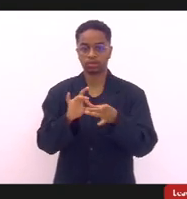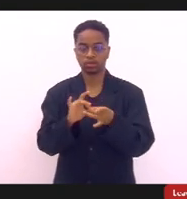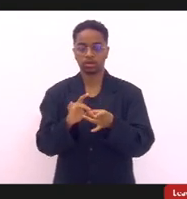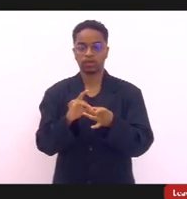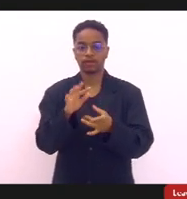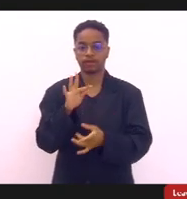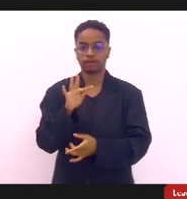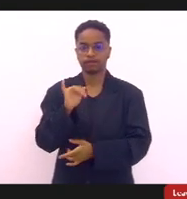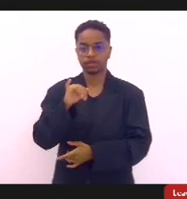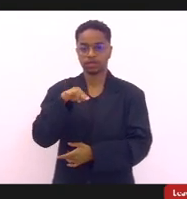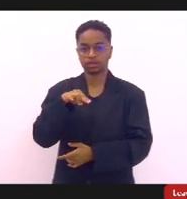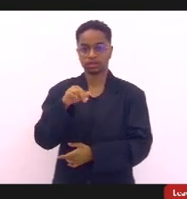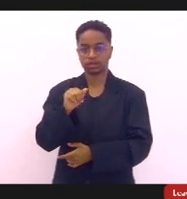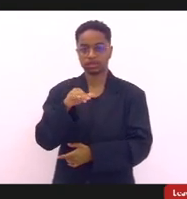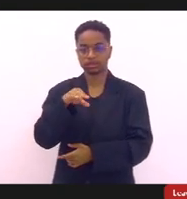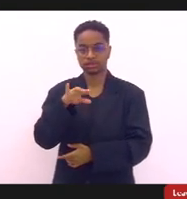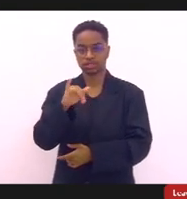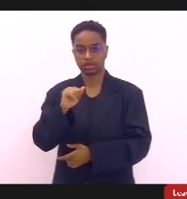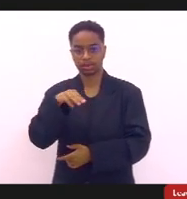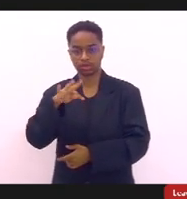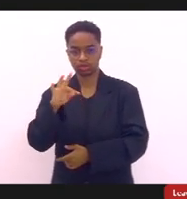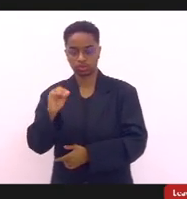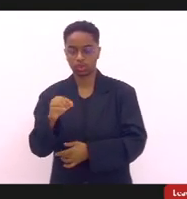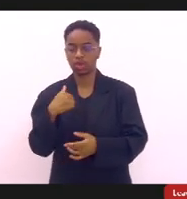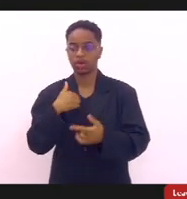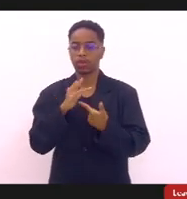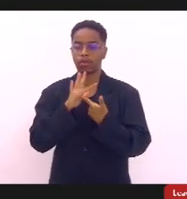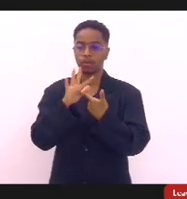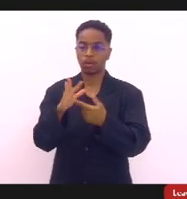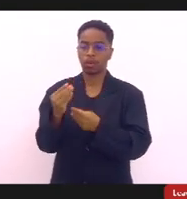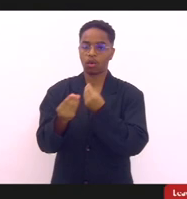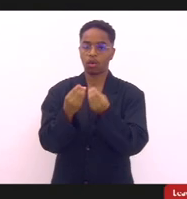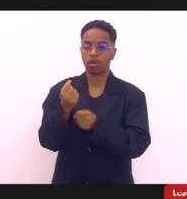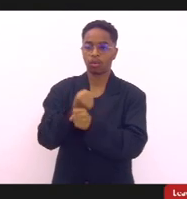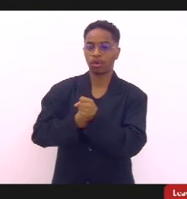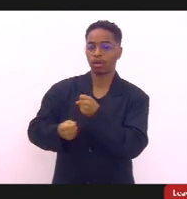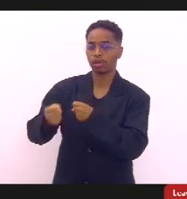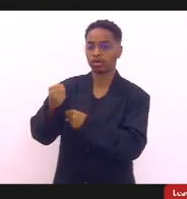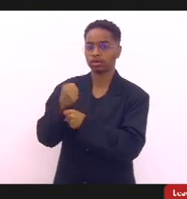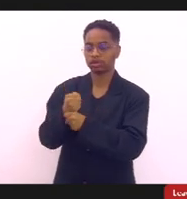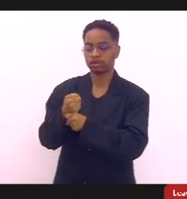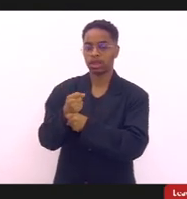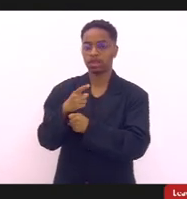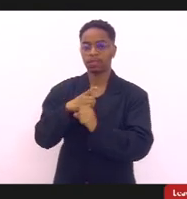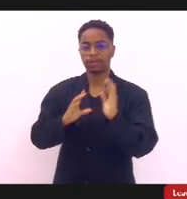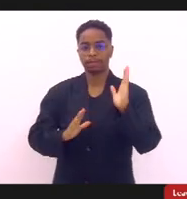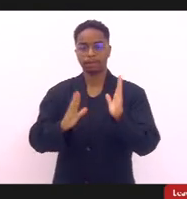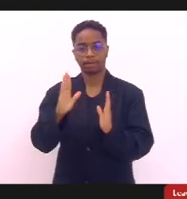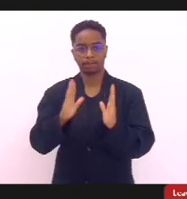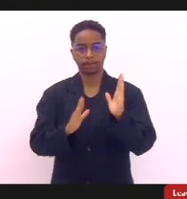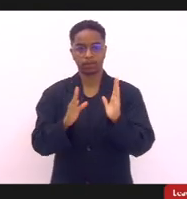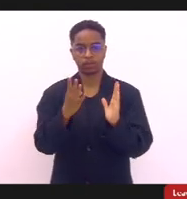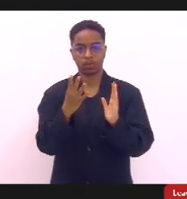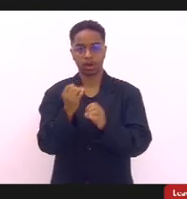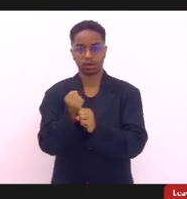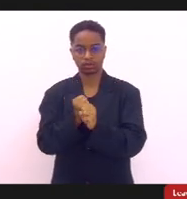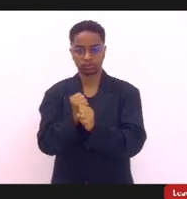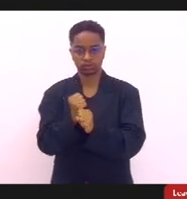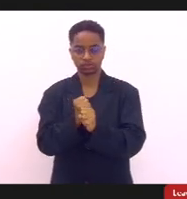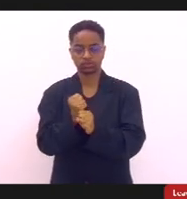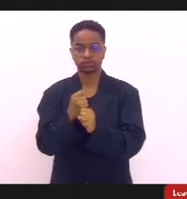do cofinanciamento, eu vou destacar aqui as modalidades do último ano. A gente teve, durante o processo dos 4 anos,